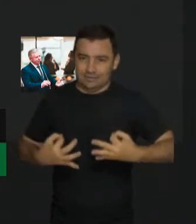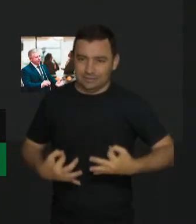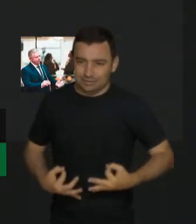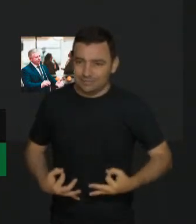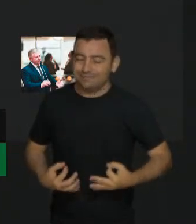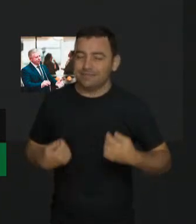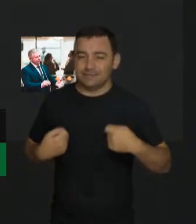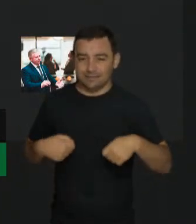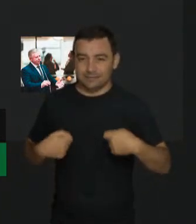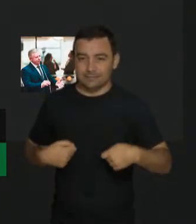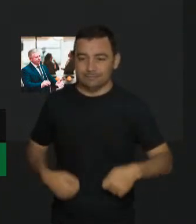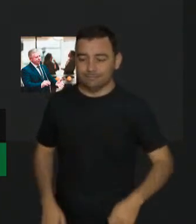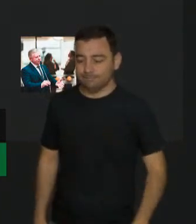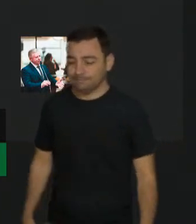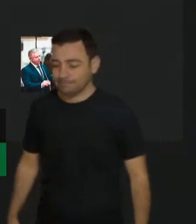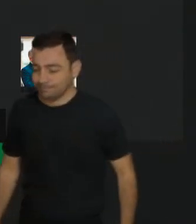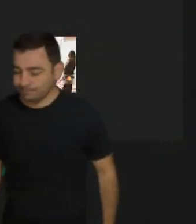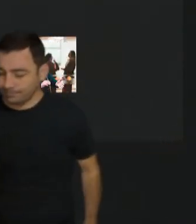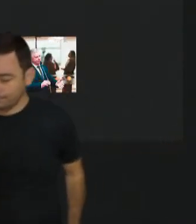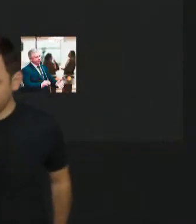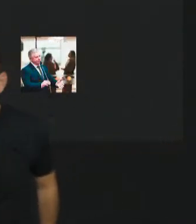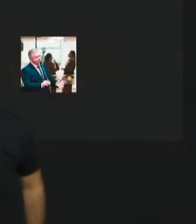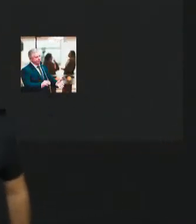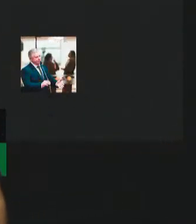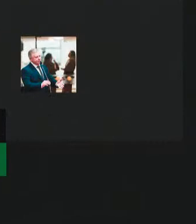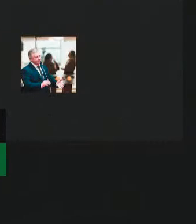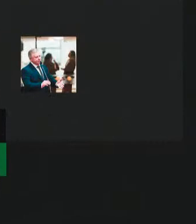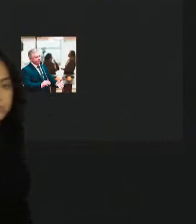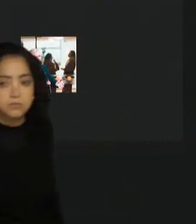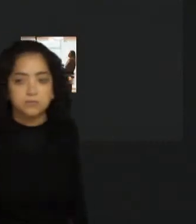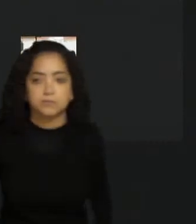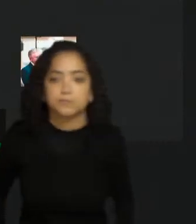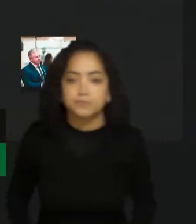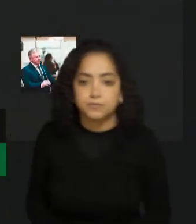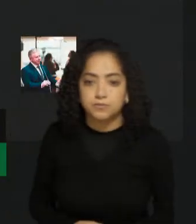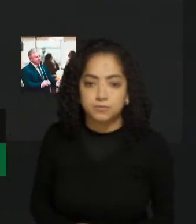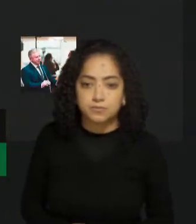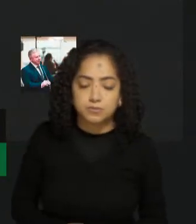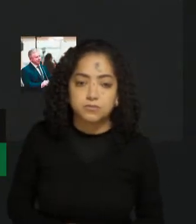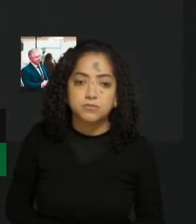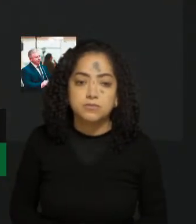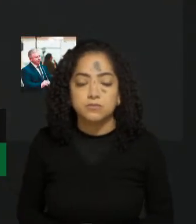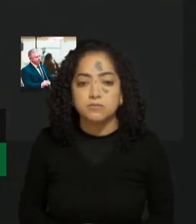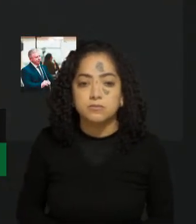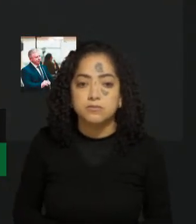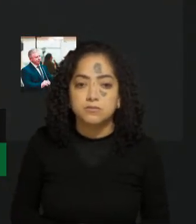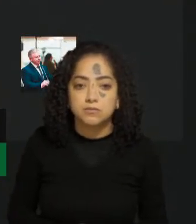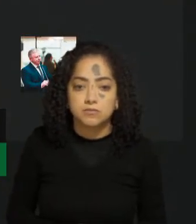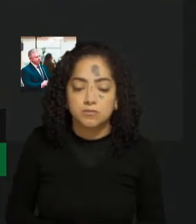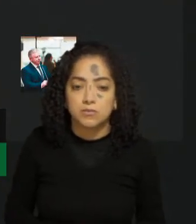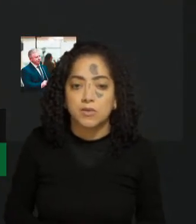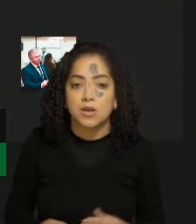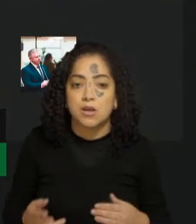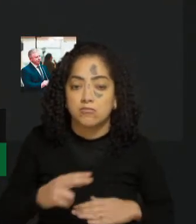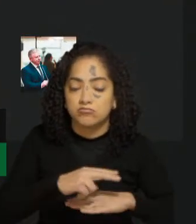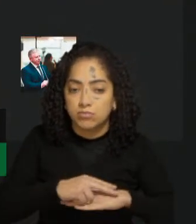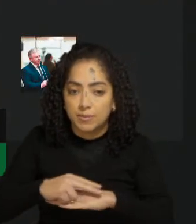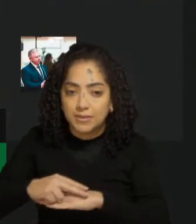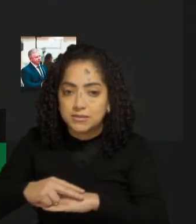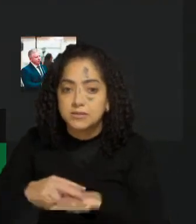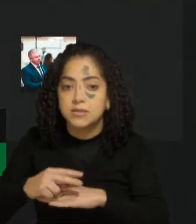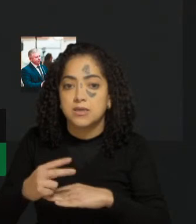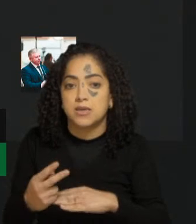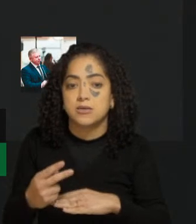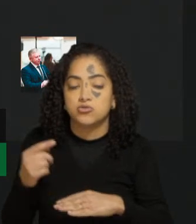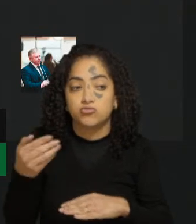onte à noite nós estávamos num evento e você lá todo preocupado para conseguir internar uma paciente eh junto ao